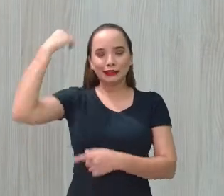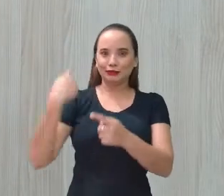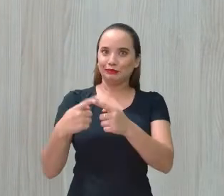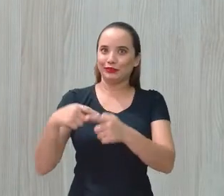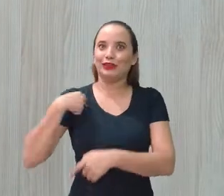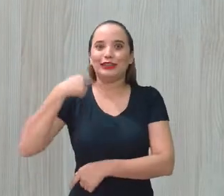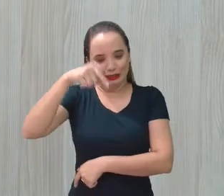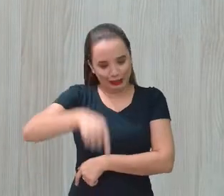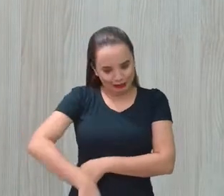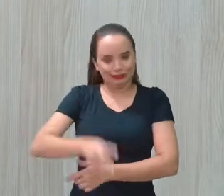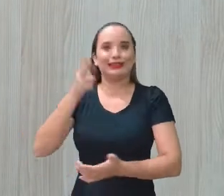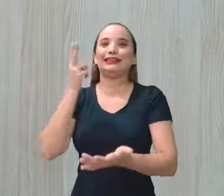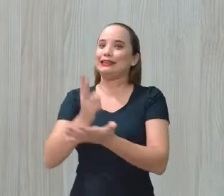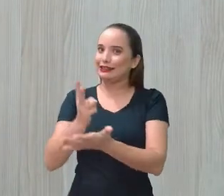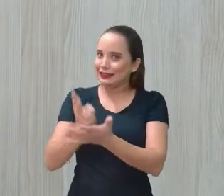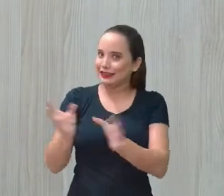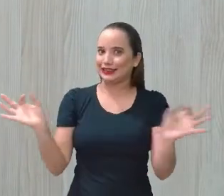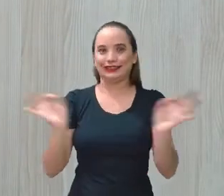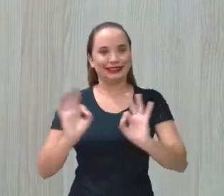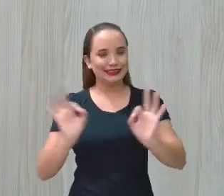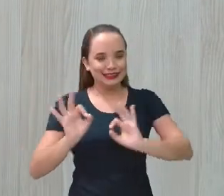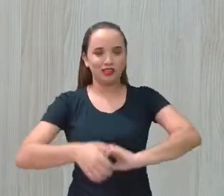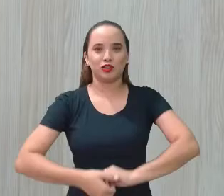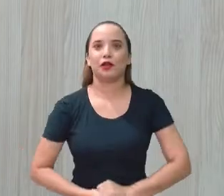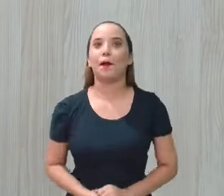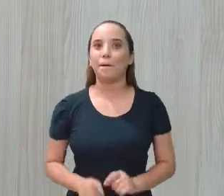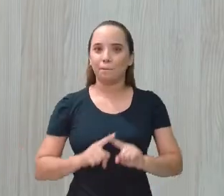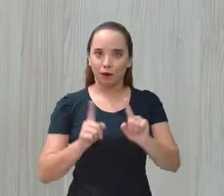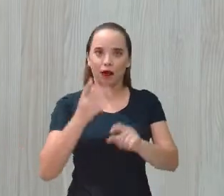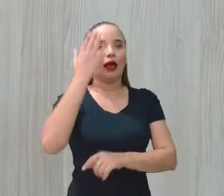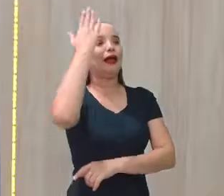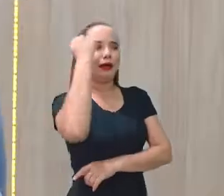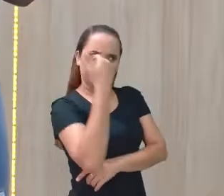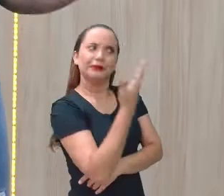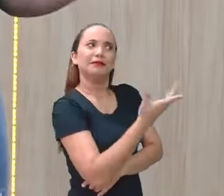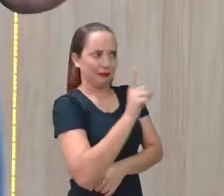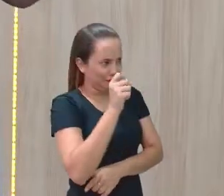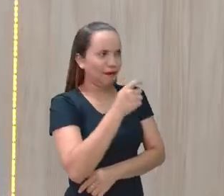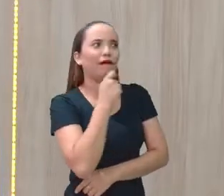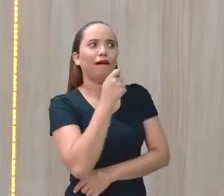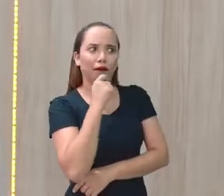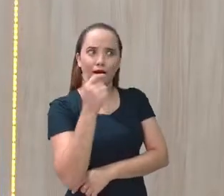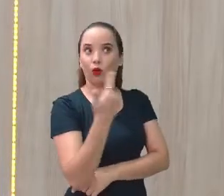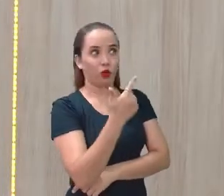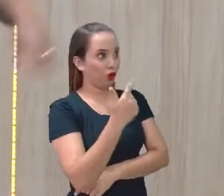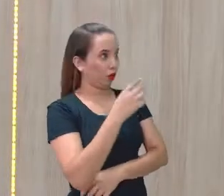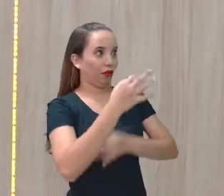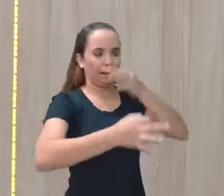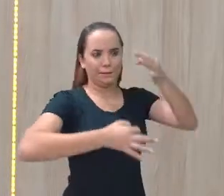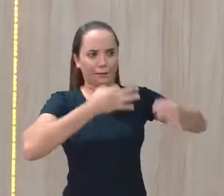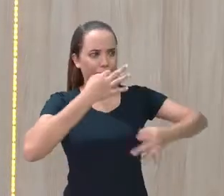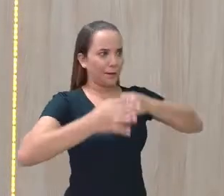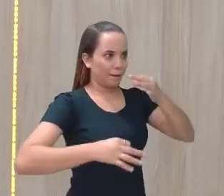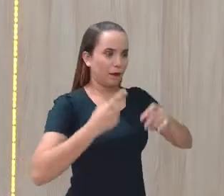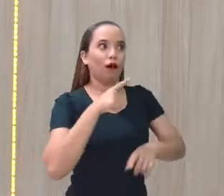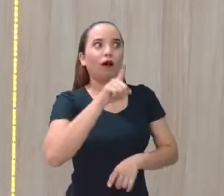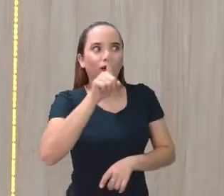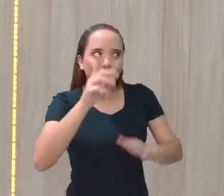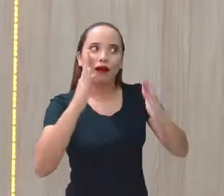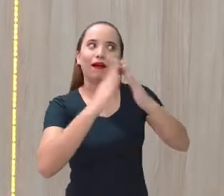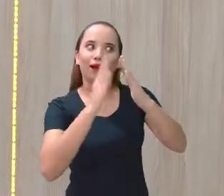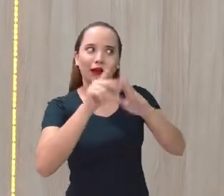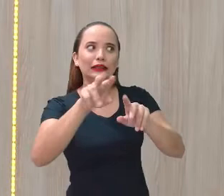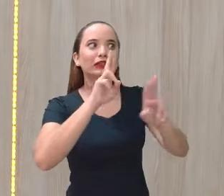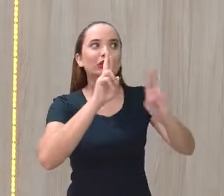no vazio. Mas eu tenho certeza que ainda que não estejam comentando, eles lá estão